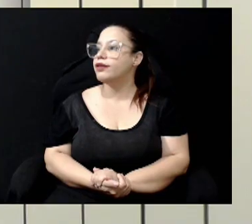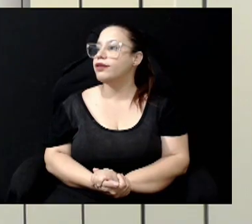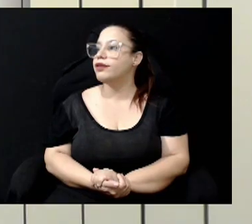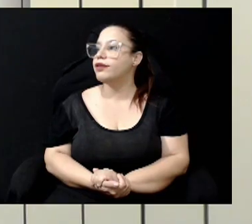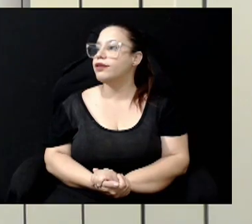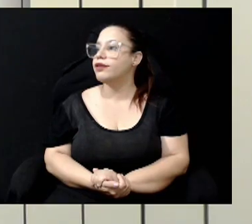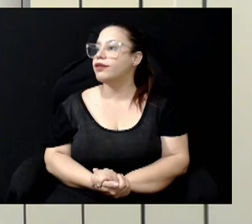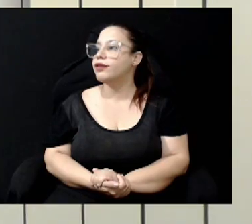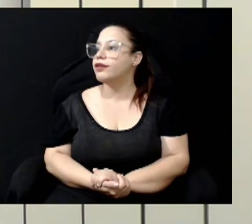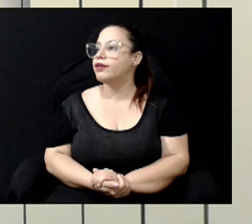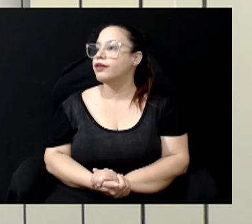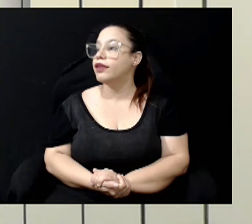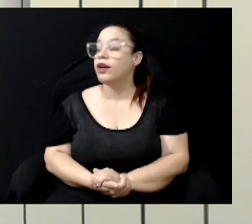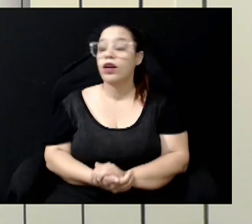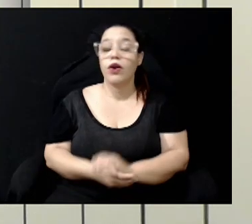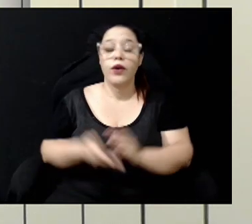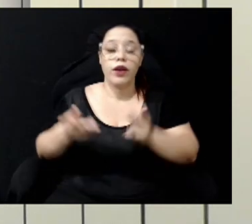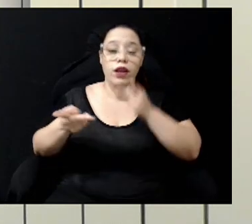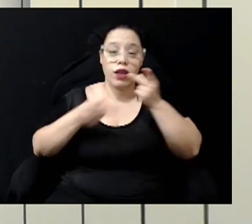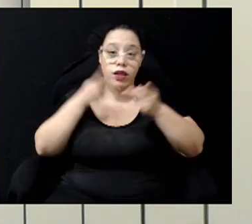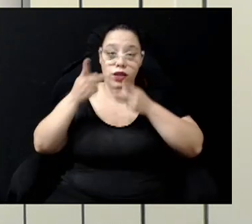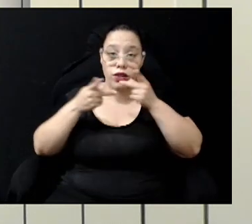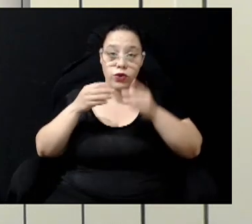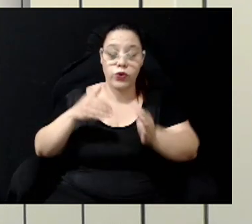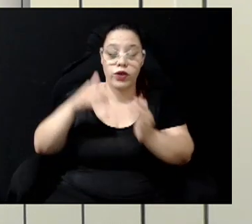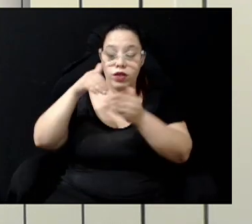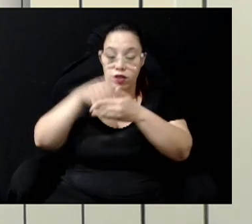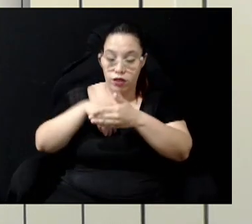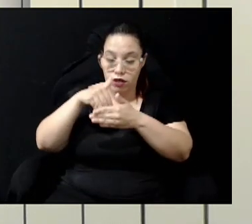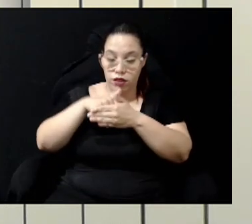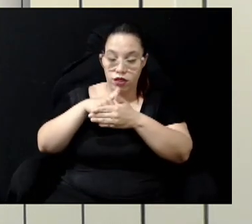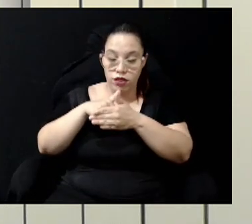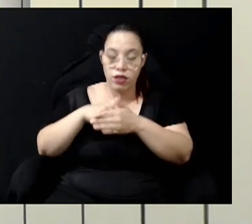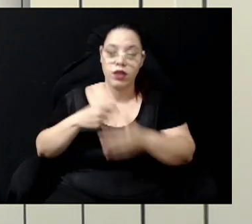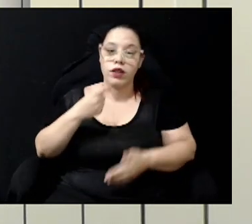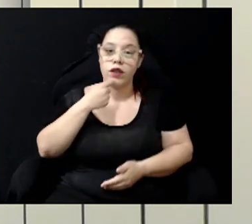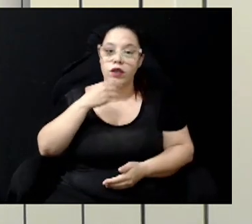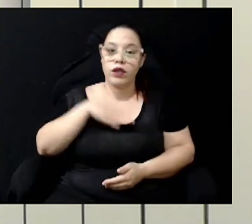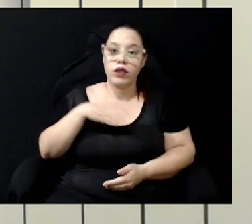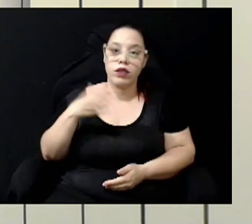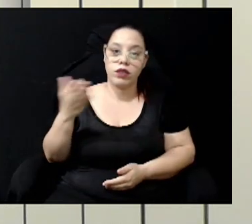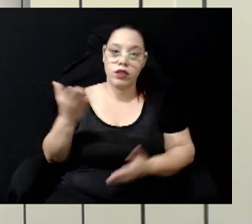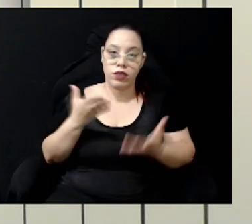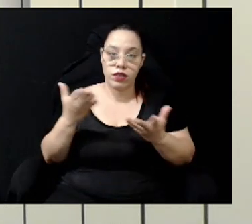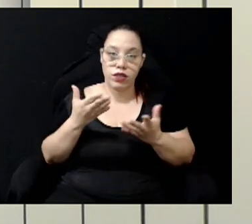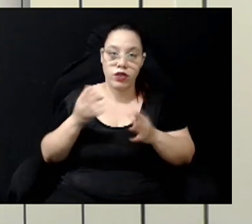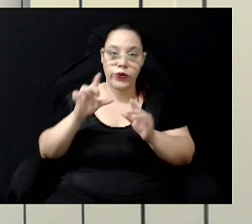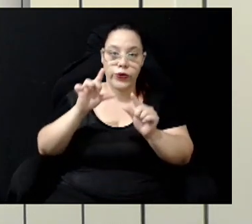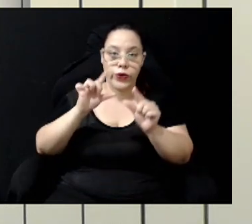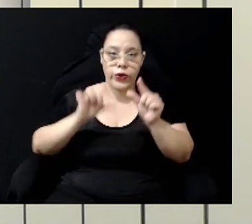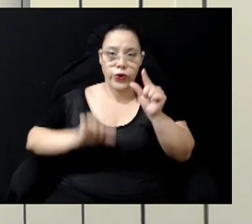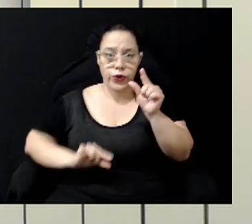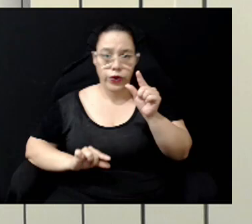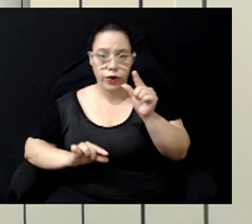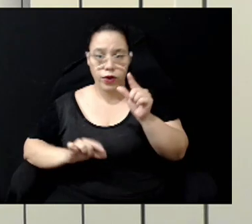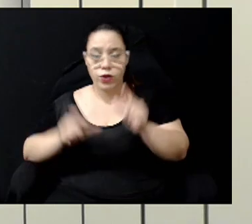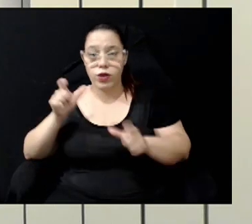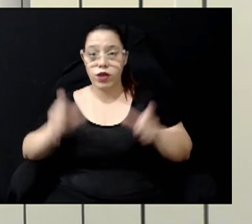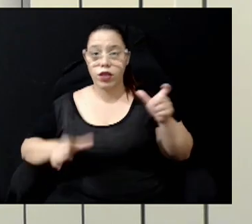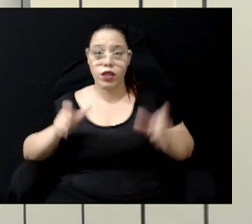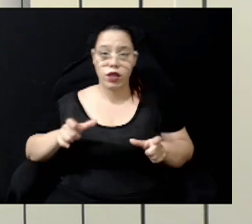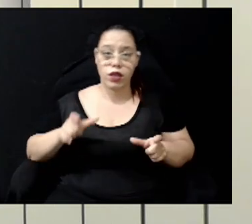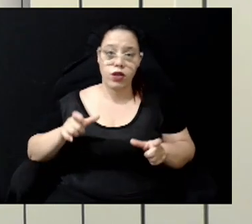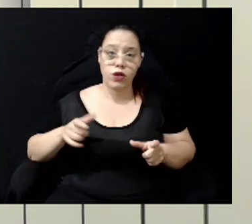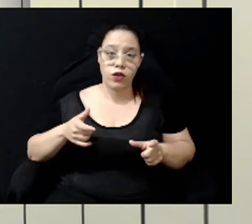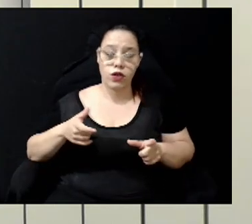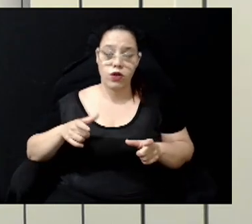E ainda falando sobre candidatura, em Campinas este ano tivemos queda no número de candidatos em relação às eleições